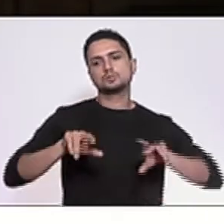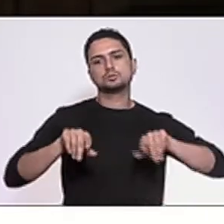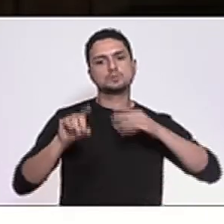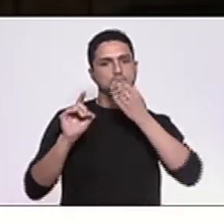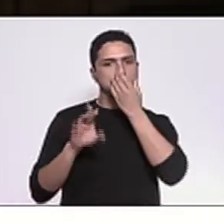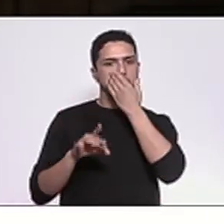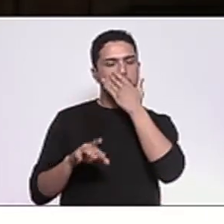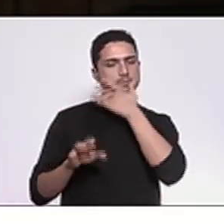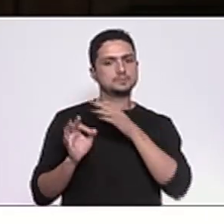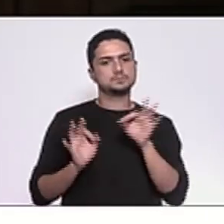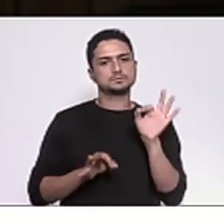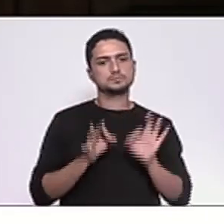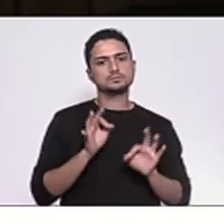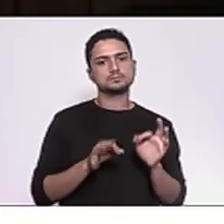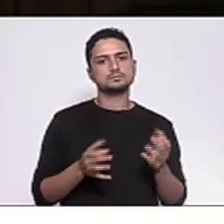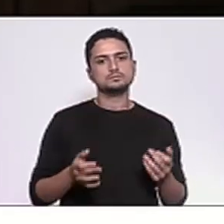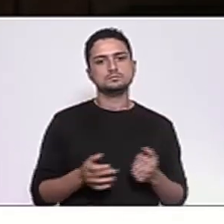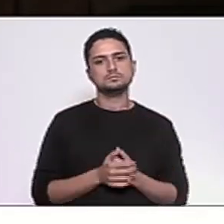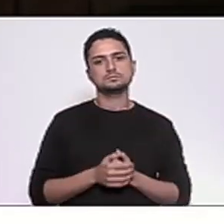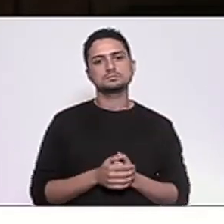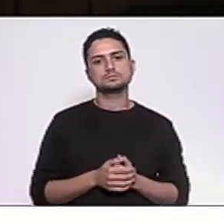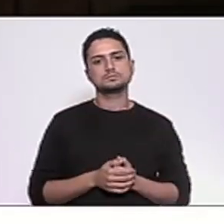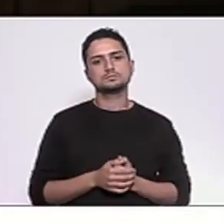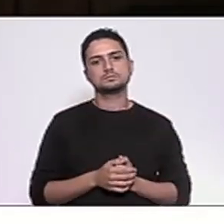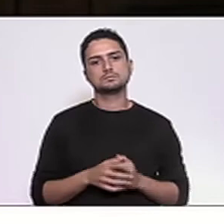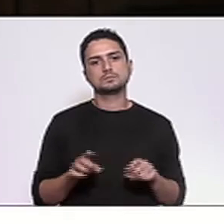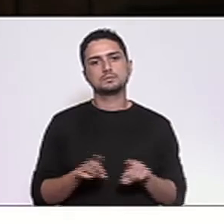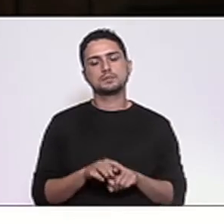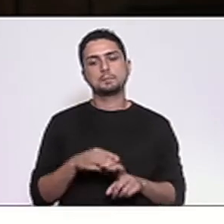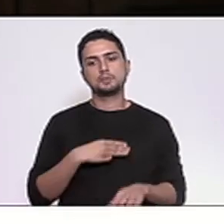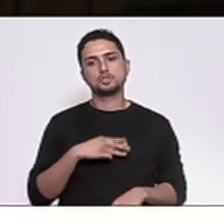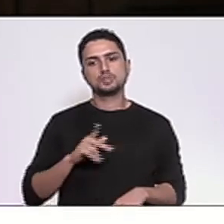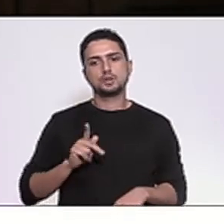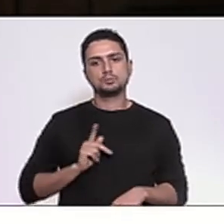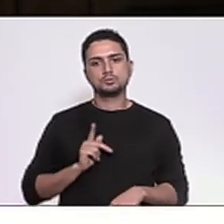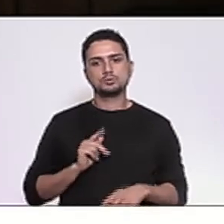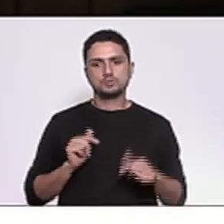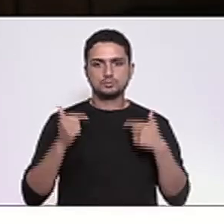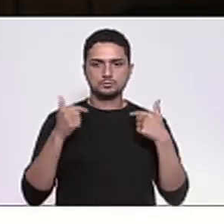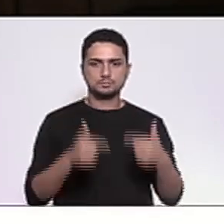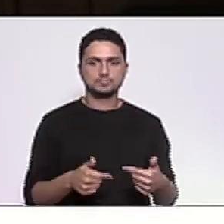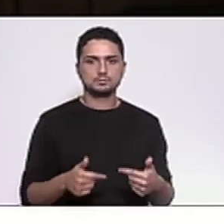decisão do juiz, como a manifestação do Ministério Público,